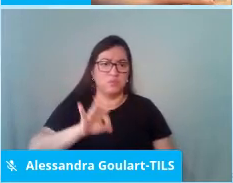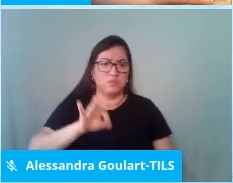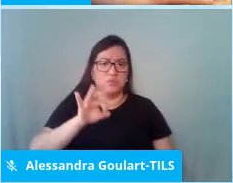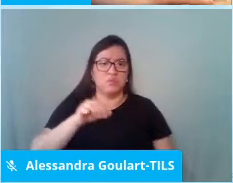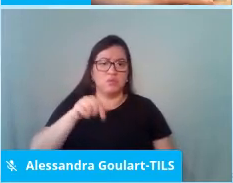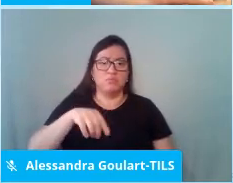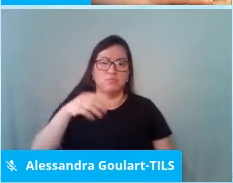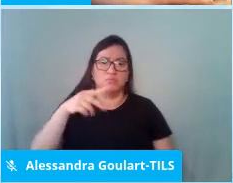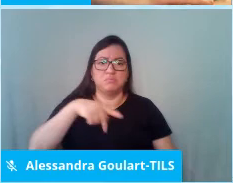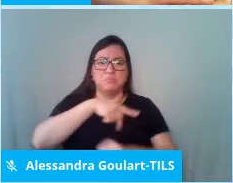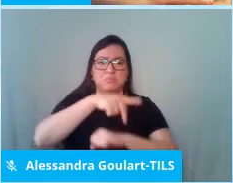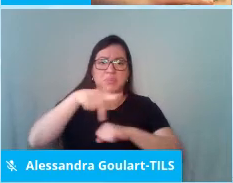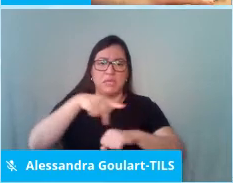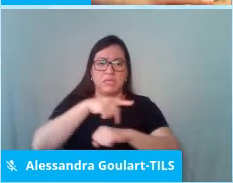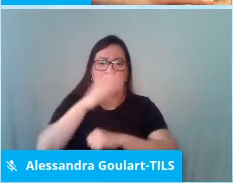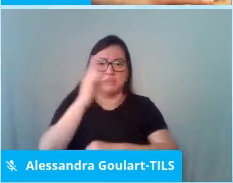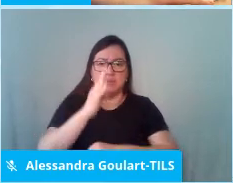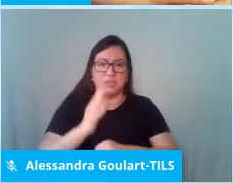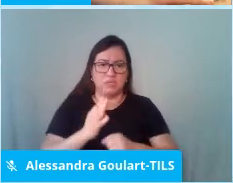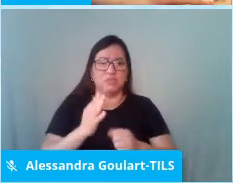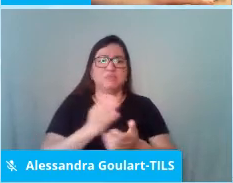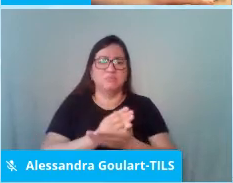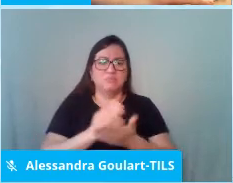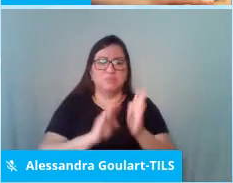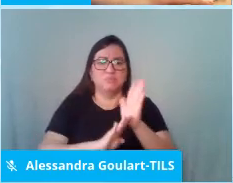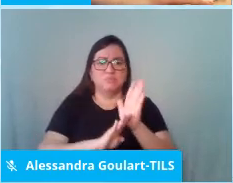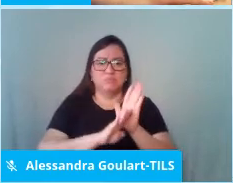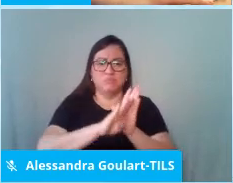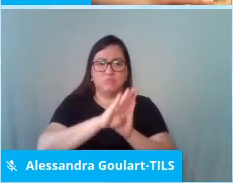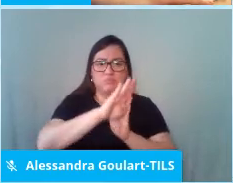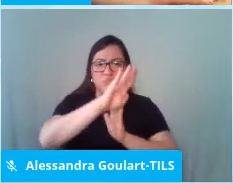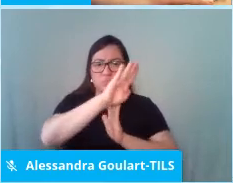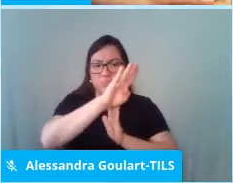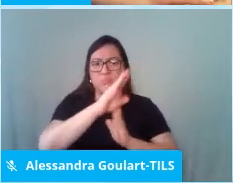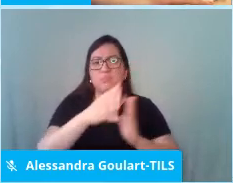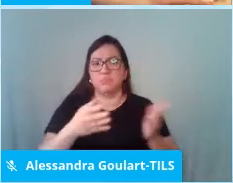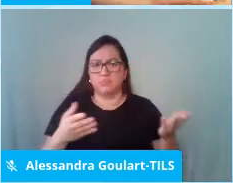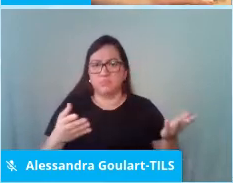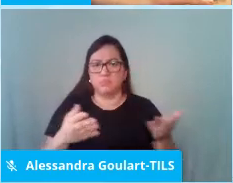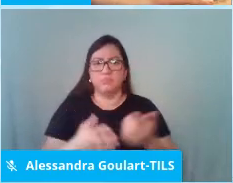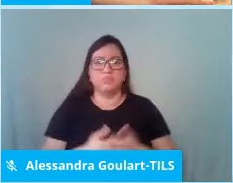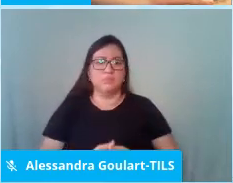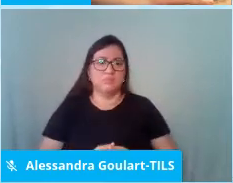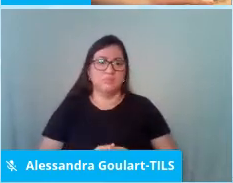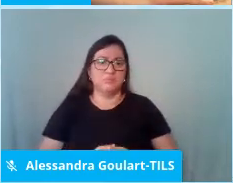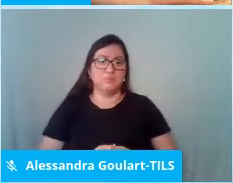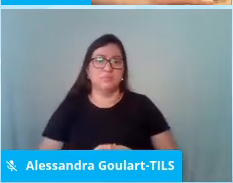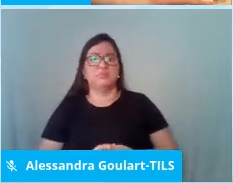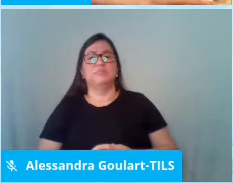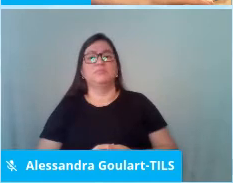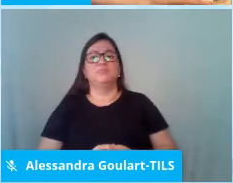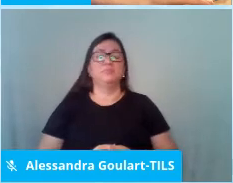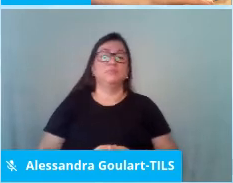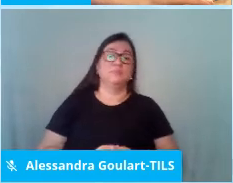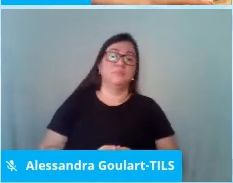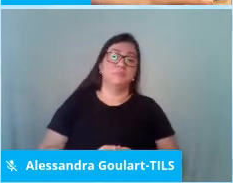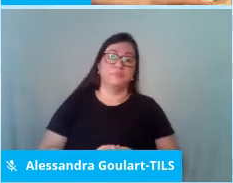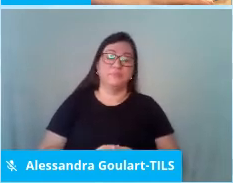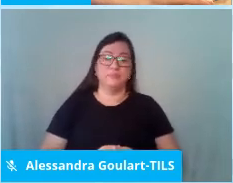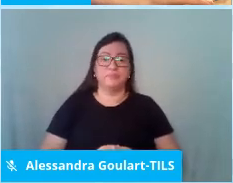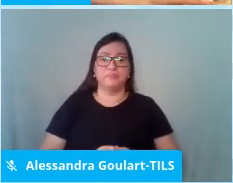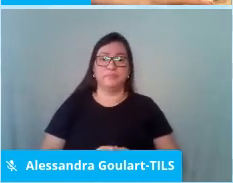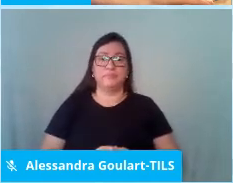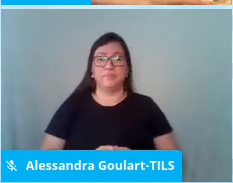nesses 10 anos de acompanhamento de epidemiologia da sífilis, né? E a gente tem uma estimativa de que só